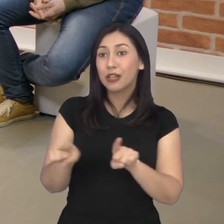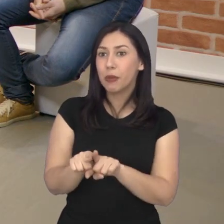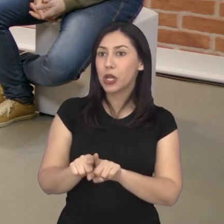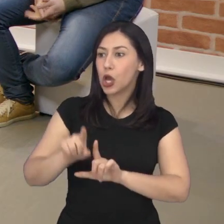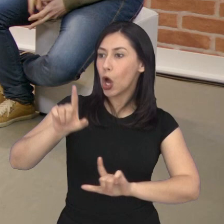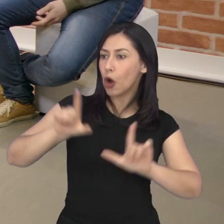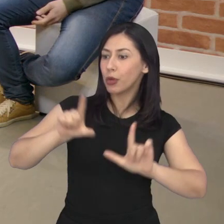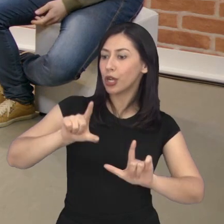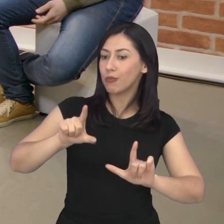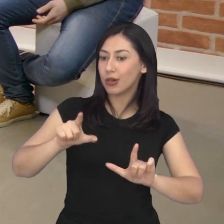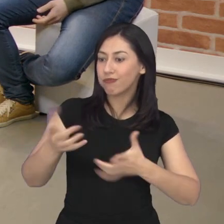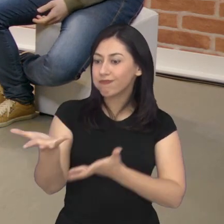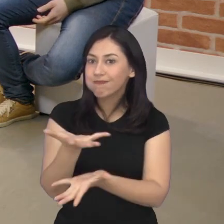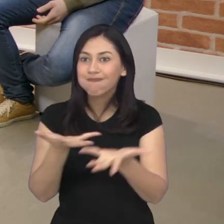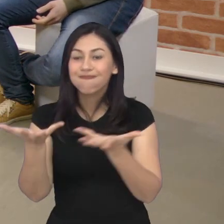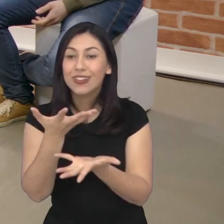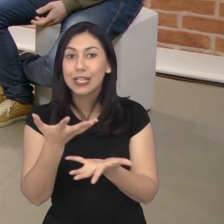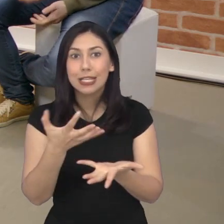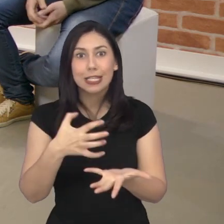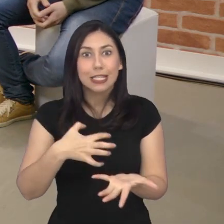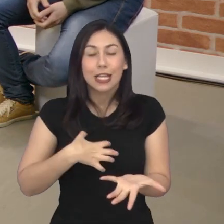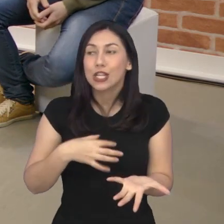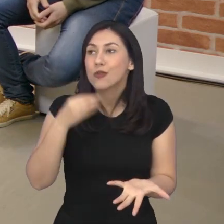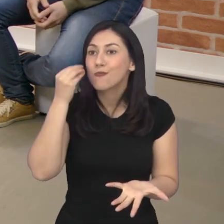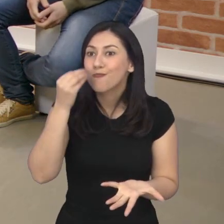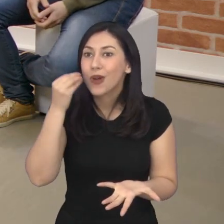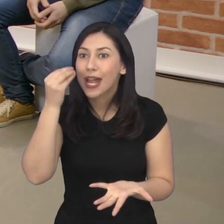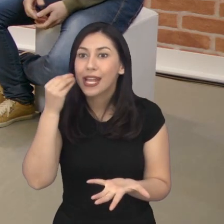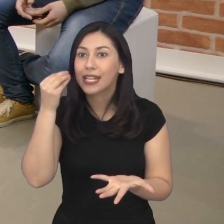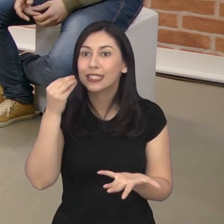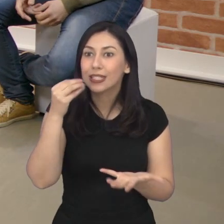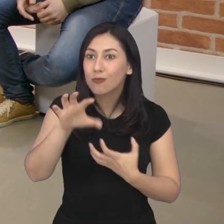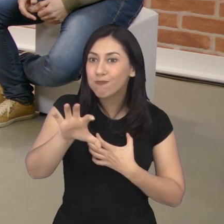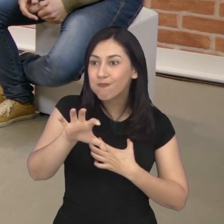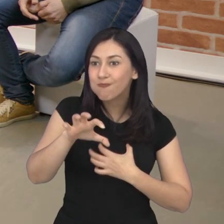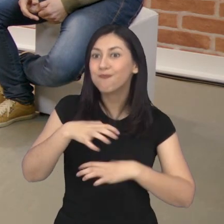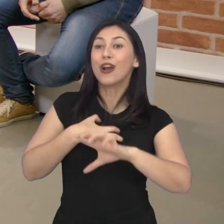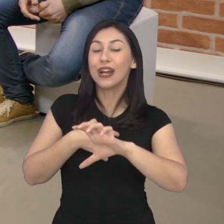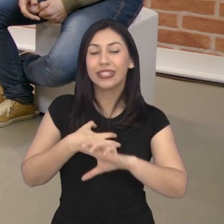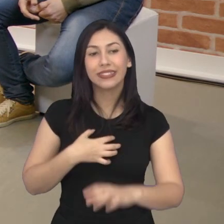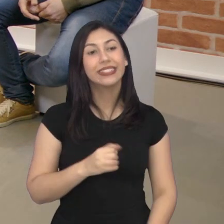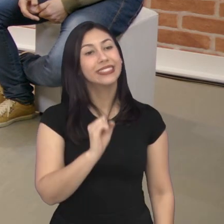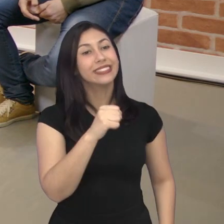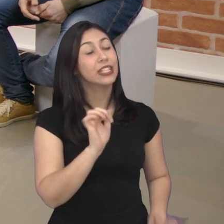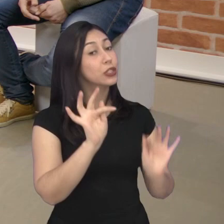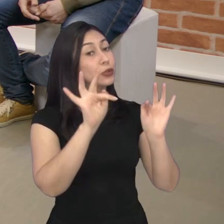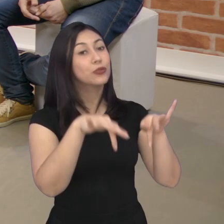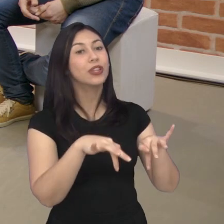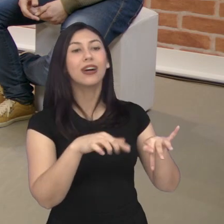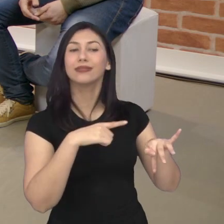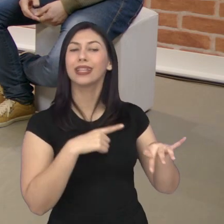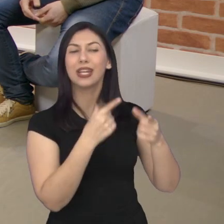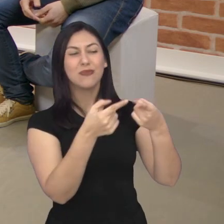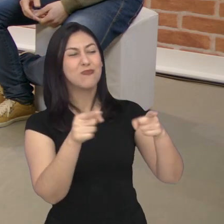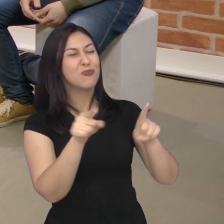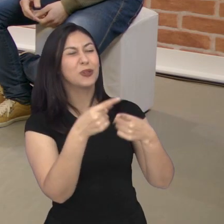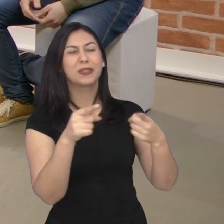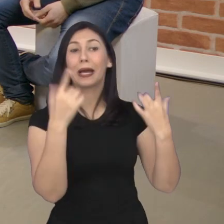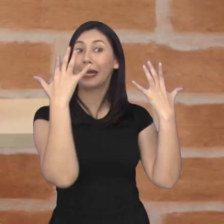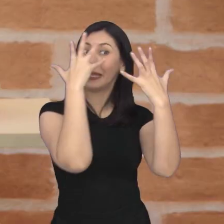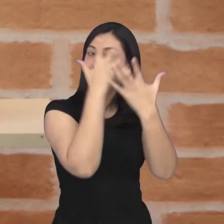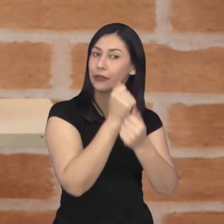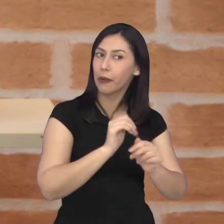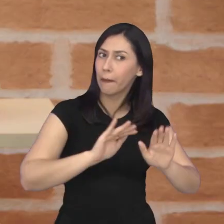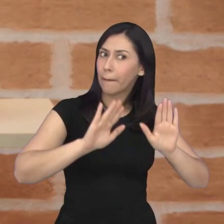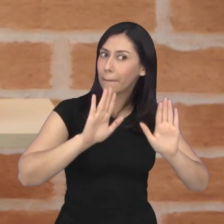né? Porque a pessoa se sente ali, vivendo aquelas experiências Aquela com você. experiência louca que você tá vivendo ali. No final entra a trilha sonora, né? Fica lindo, né? Mas